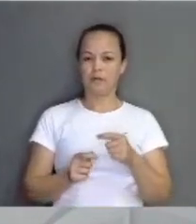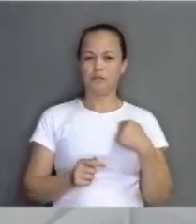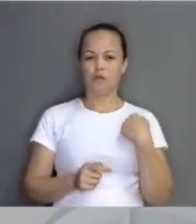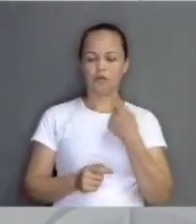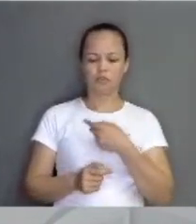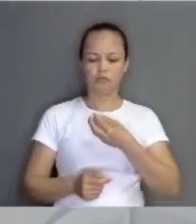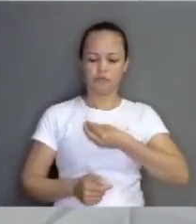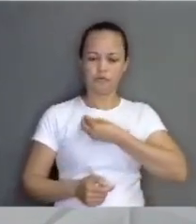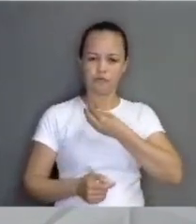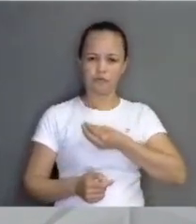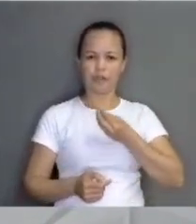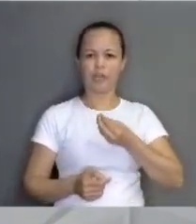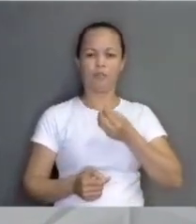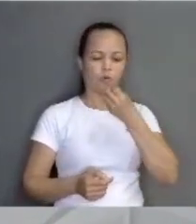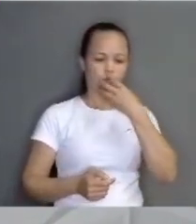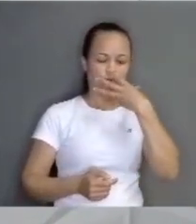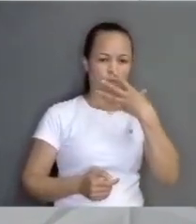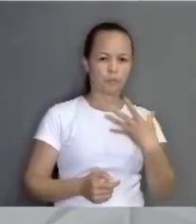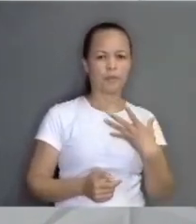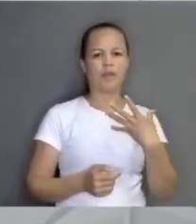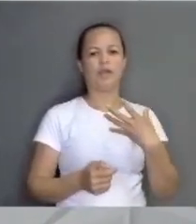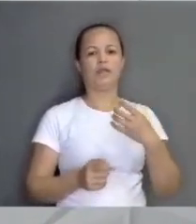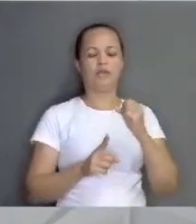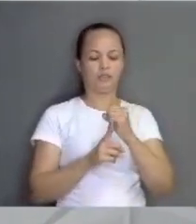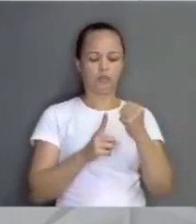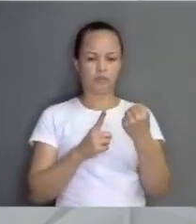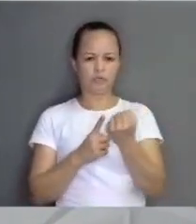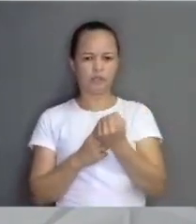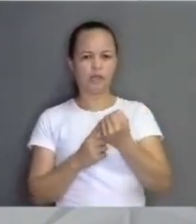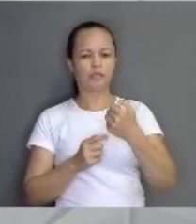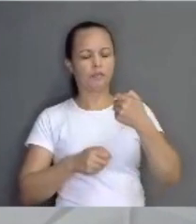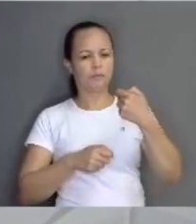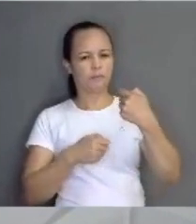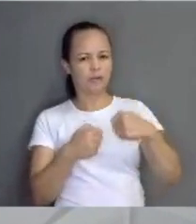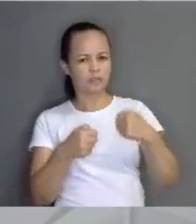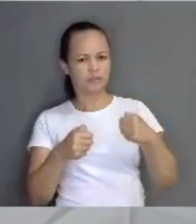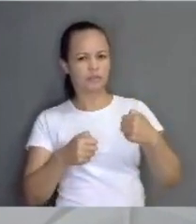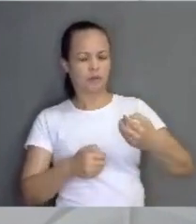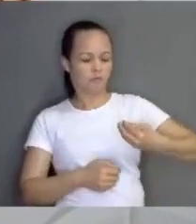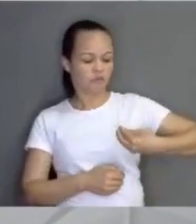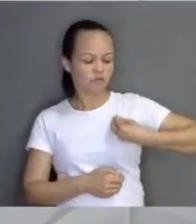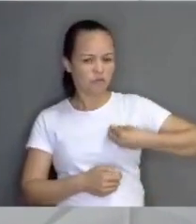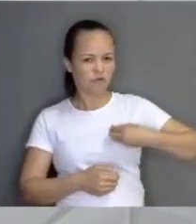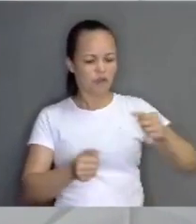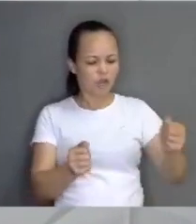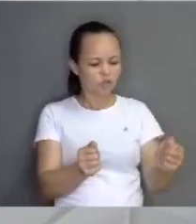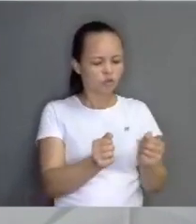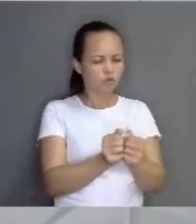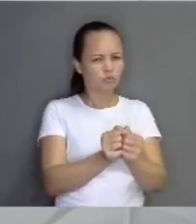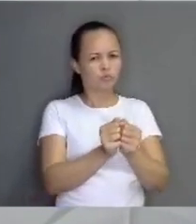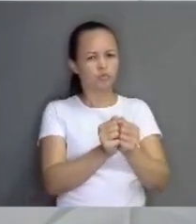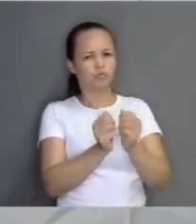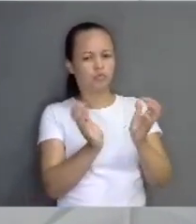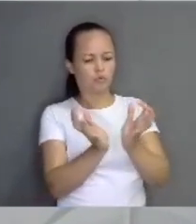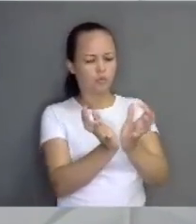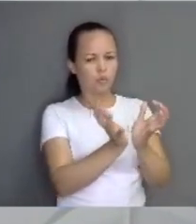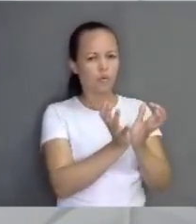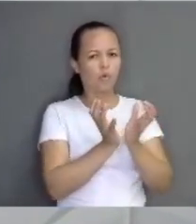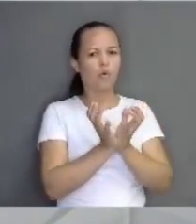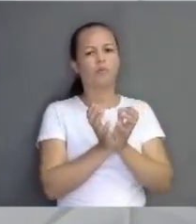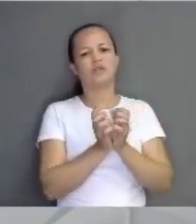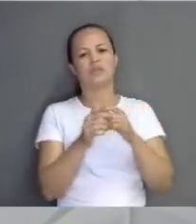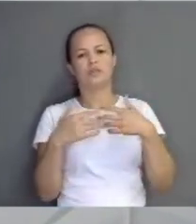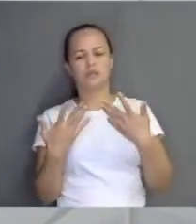sociedade, a gente precisa conviver com outras pessoas. Seja ela que tenha o mesmo costume ou de